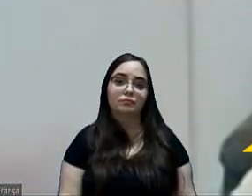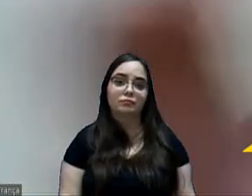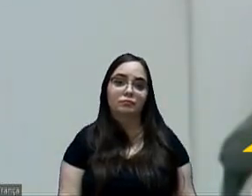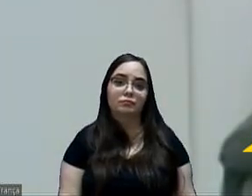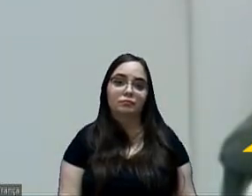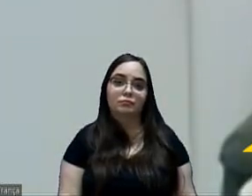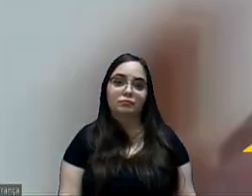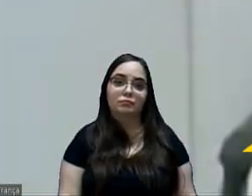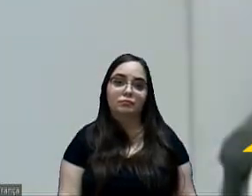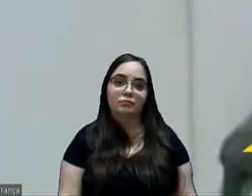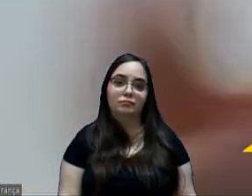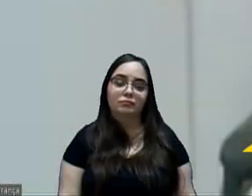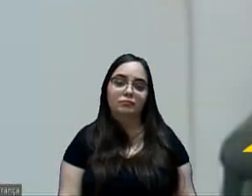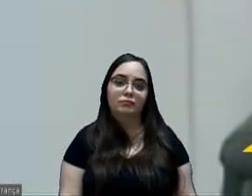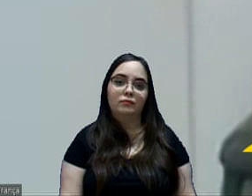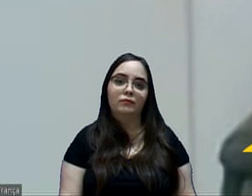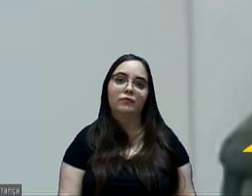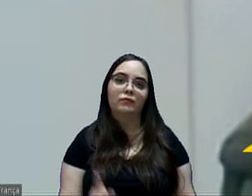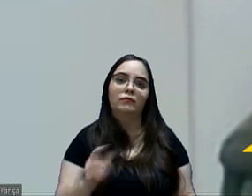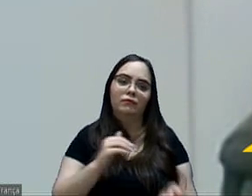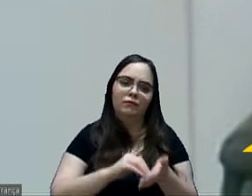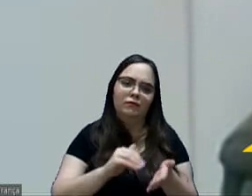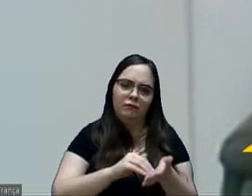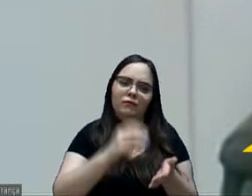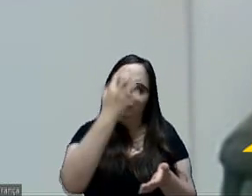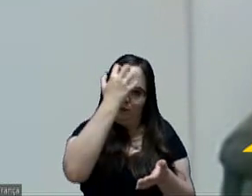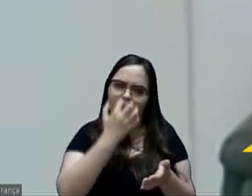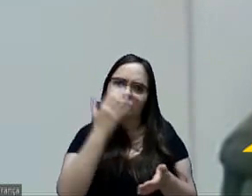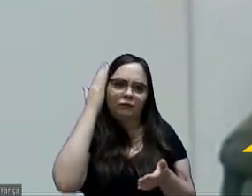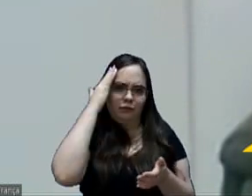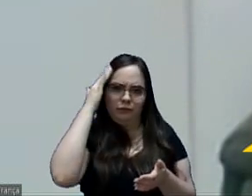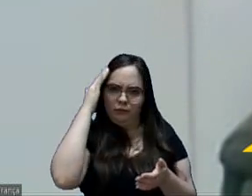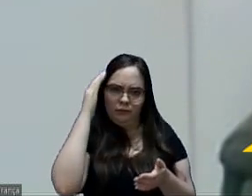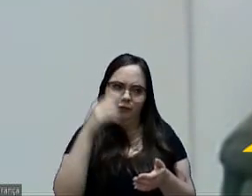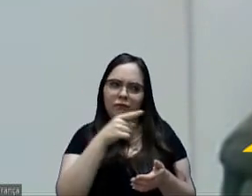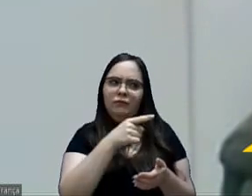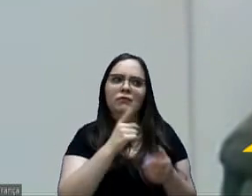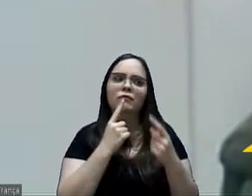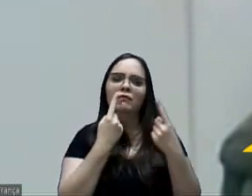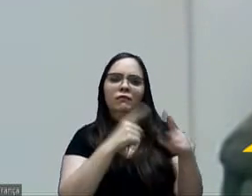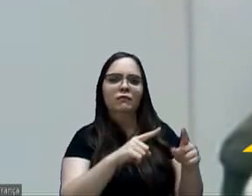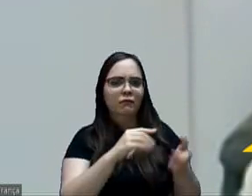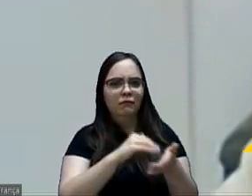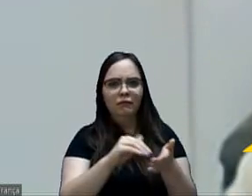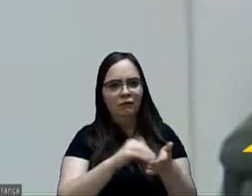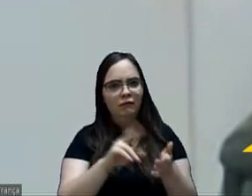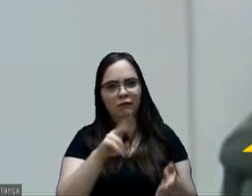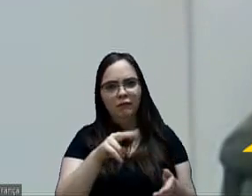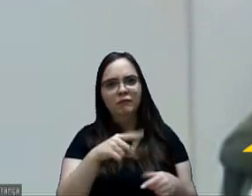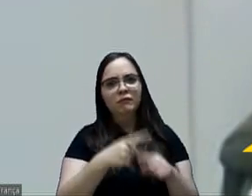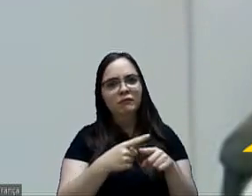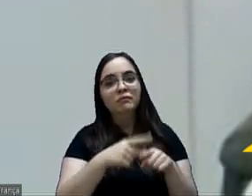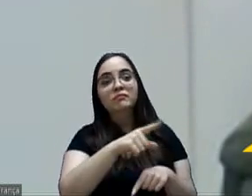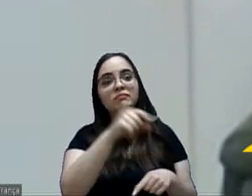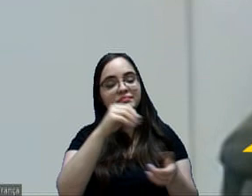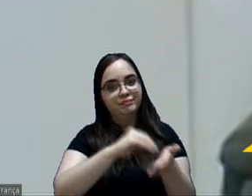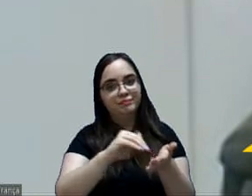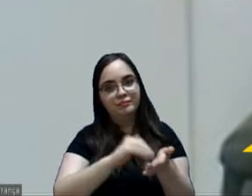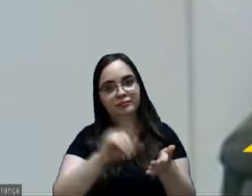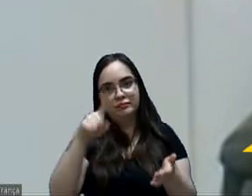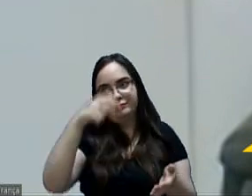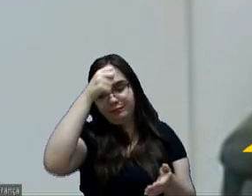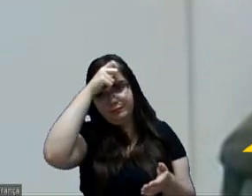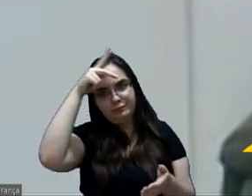se a secretaria é séria ou não. É claro que é séria. Eu nunca discuti secretário, porque quem nomeou o secretário é o prefeito, o